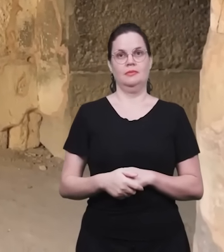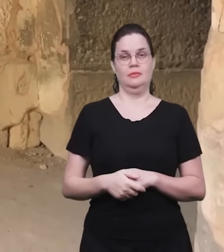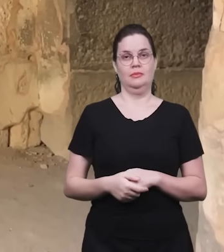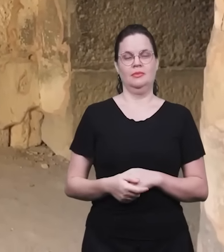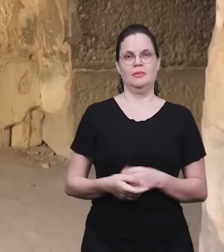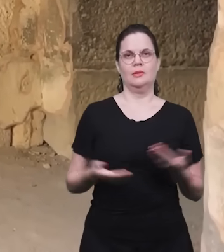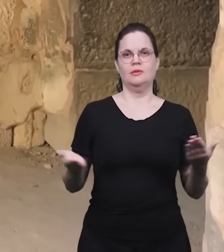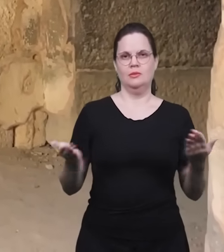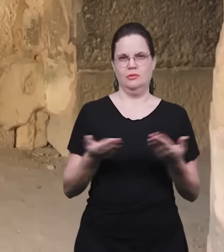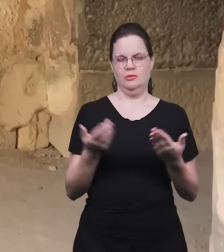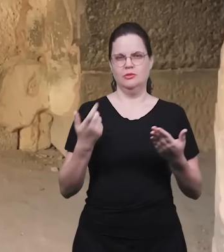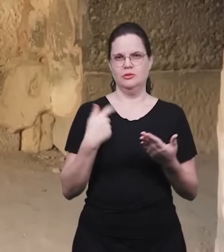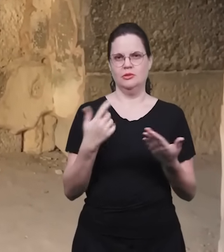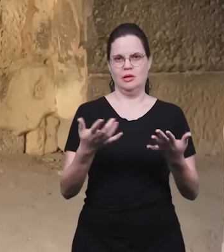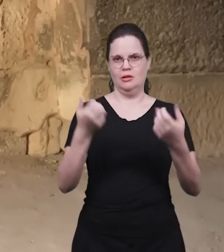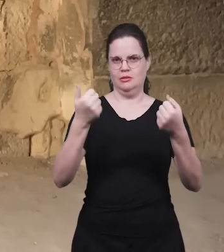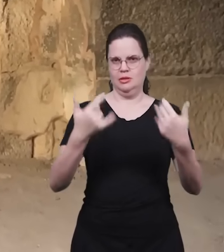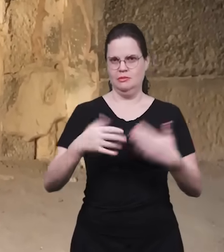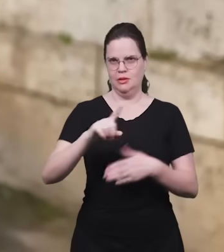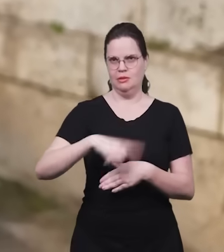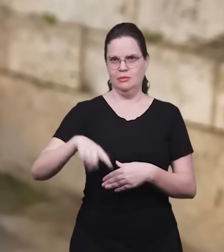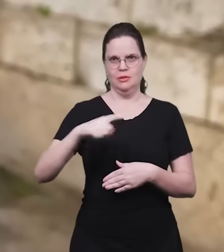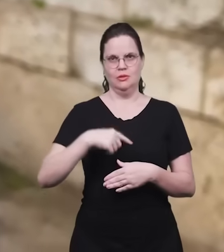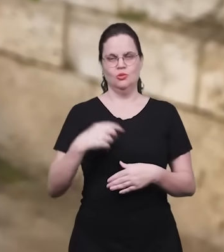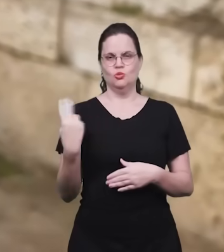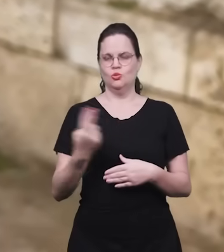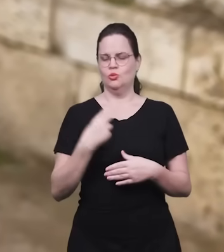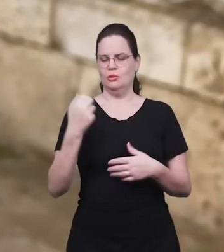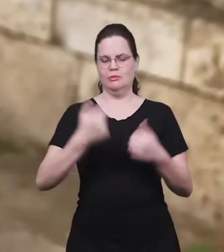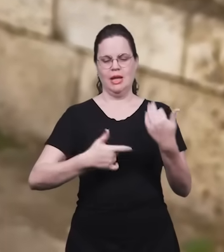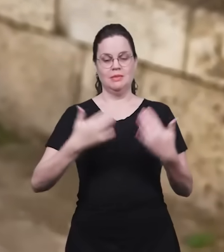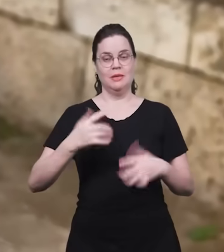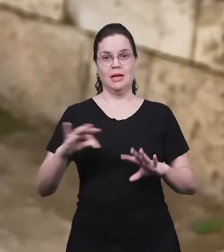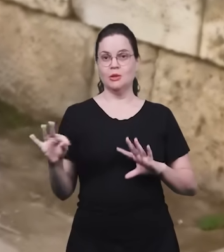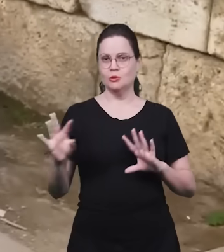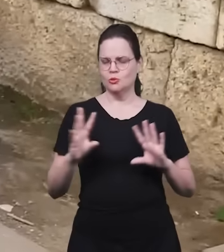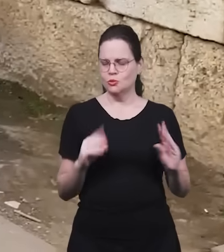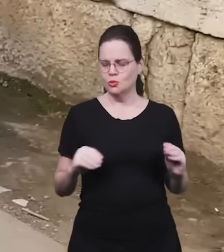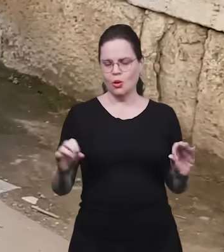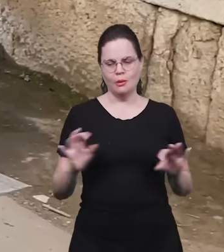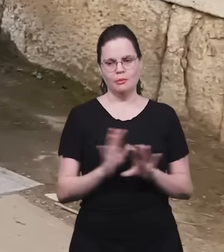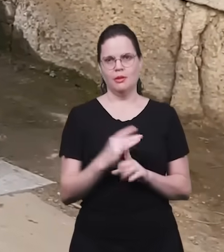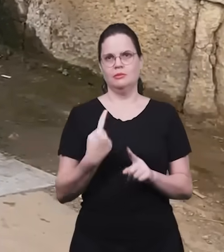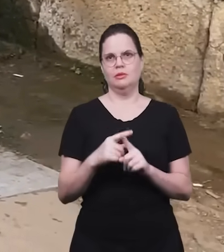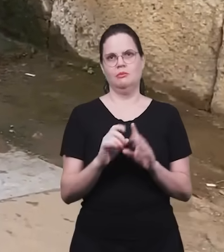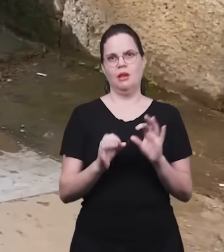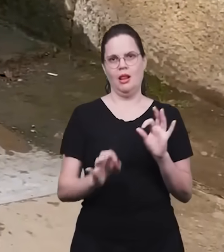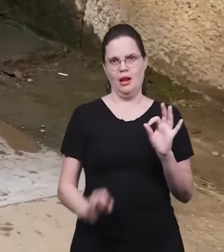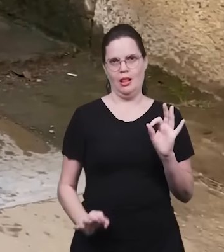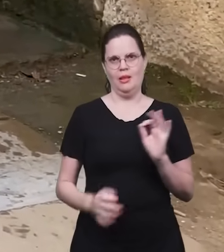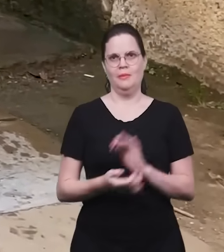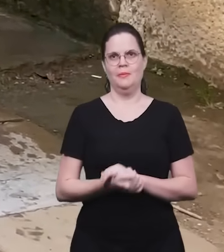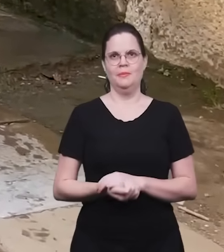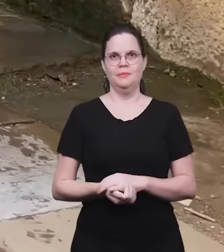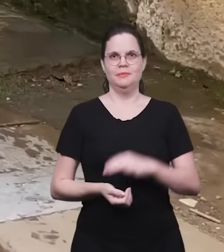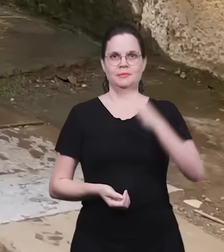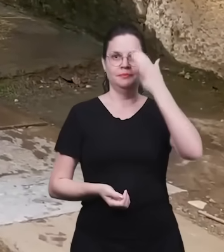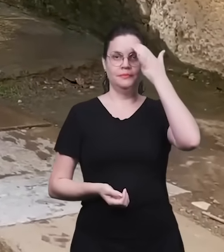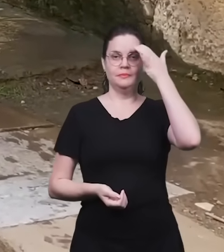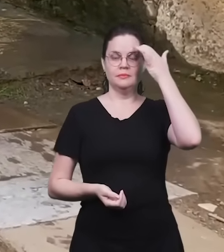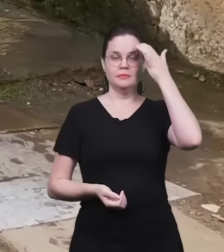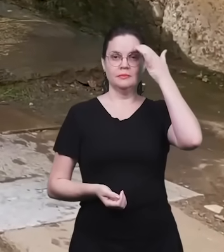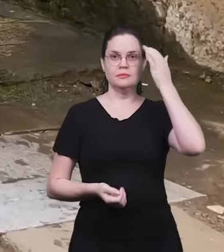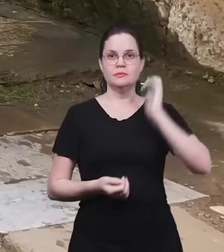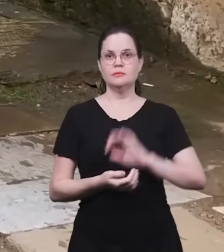hoje um pouco mais ou menos esclarecido. Não dá para esclarecer tudo, porque seria bom até lermos os